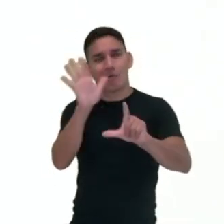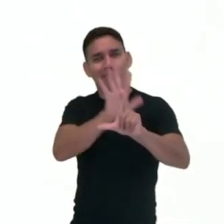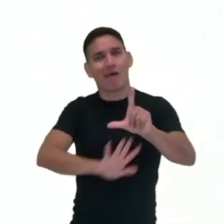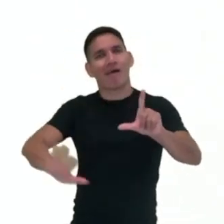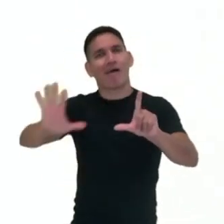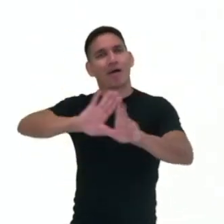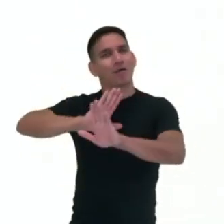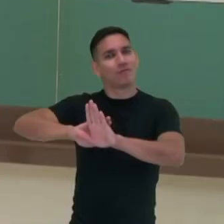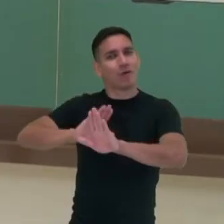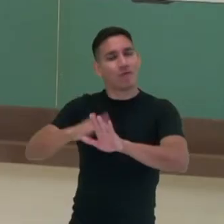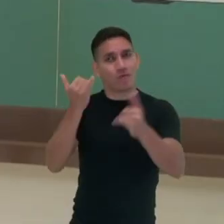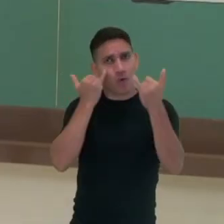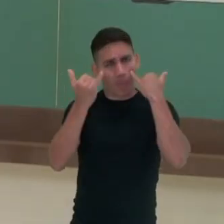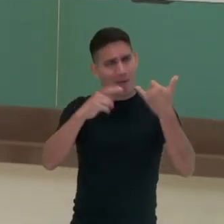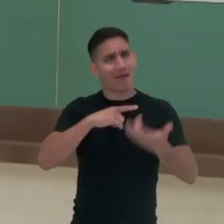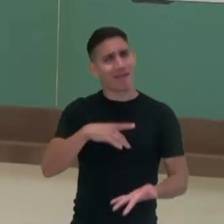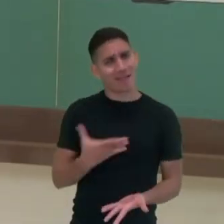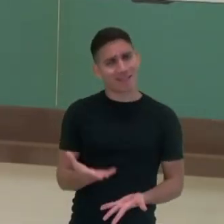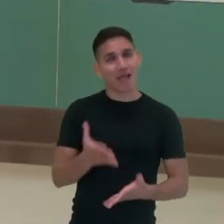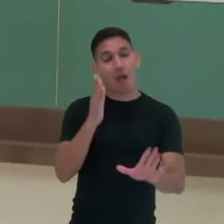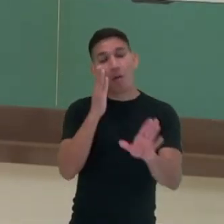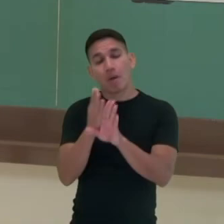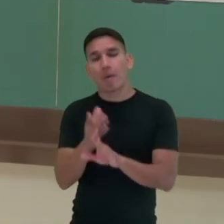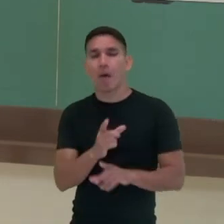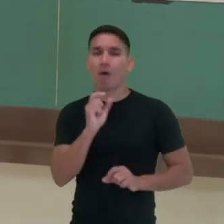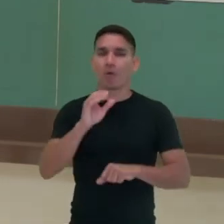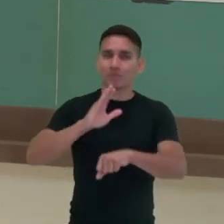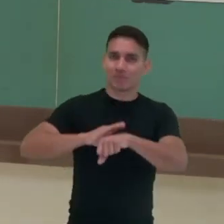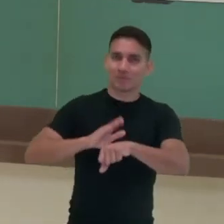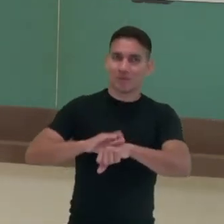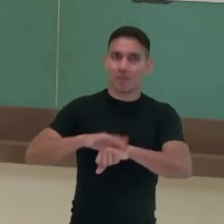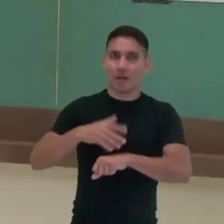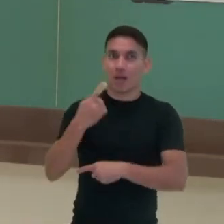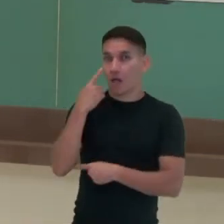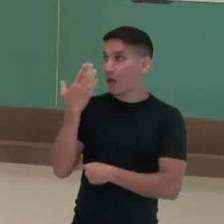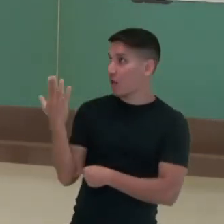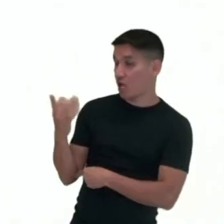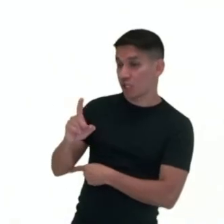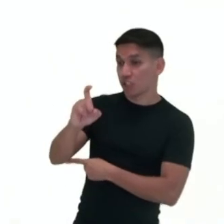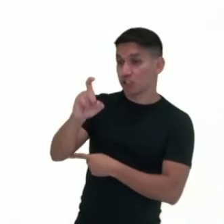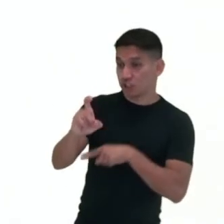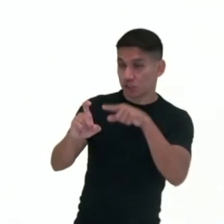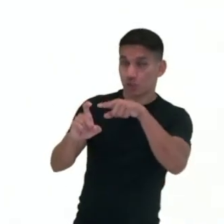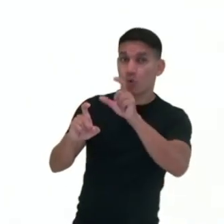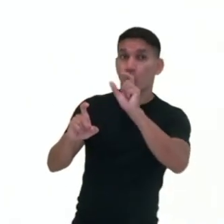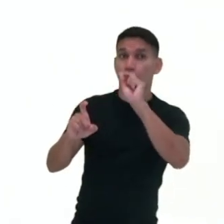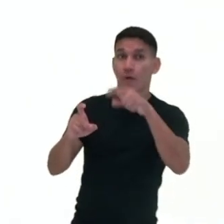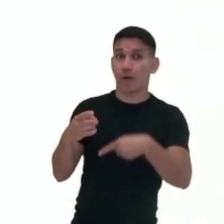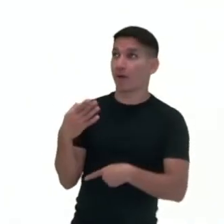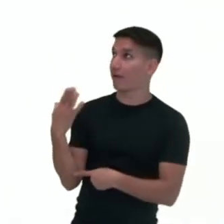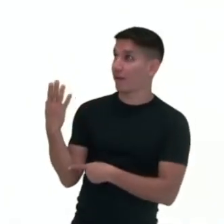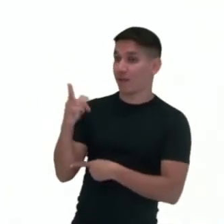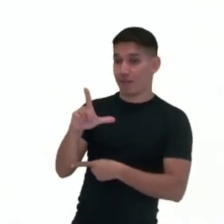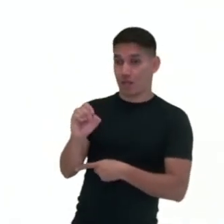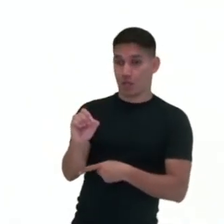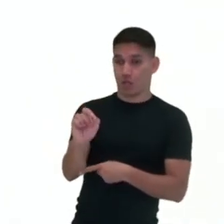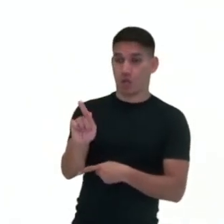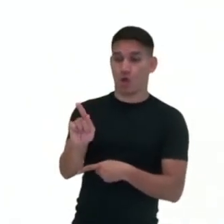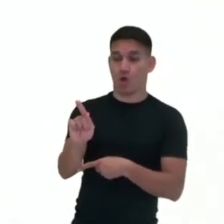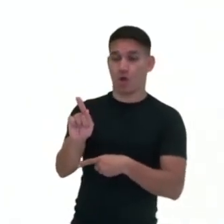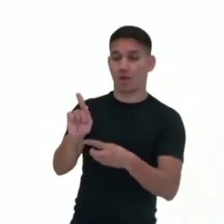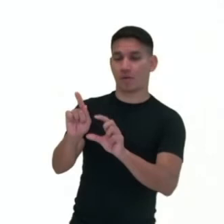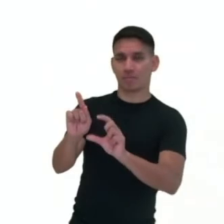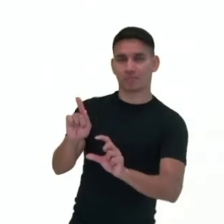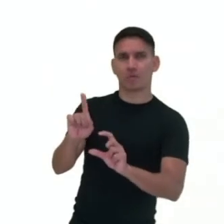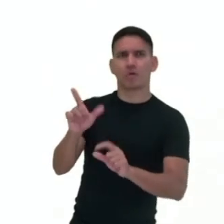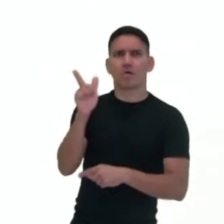muita coisa. Ele diz o seguinte, que quando o meu x, que nesse caso é o nosso logaritmando, quando